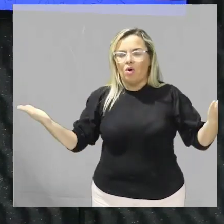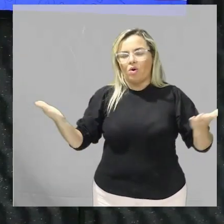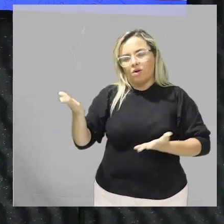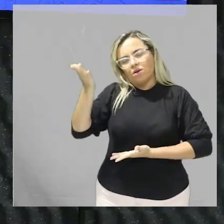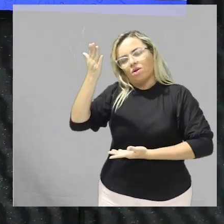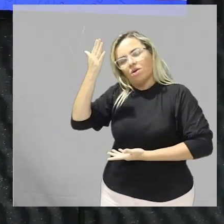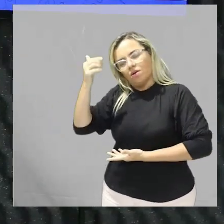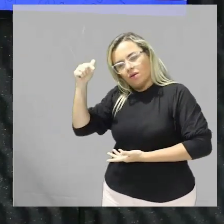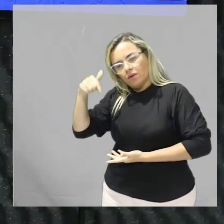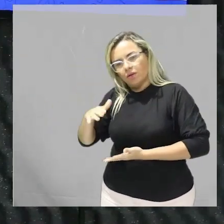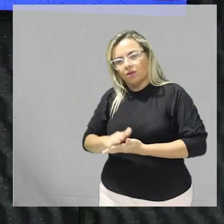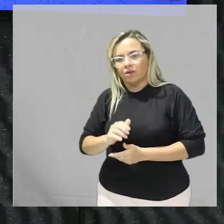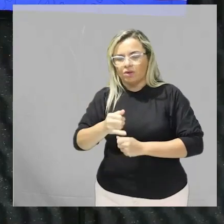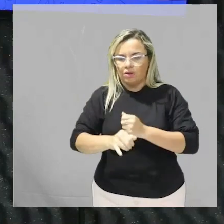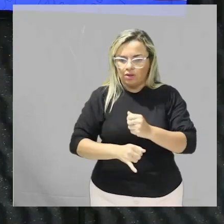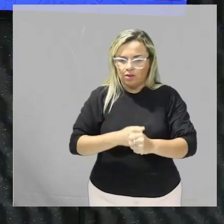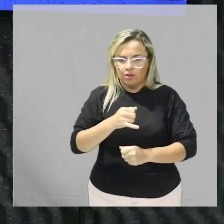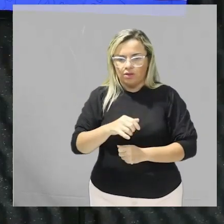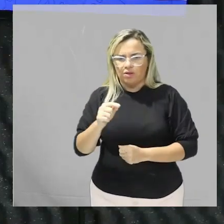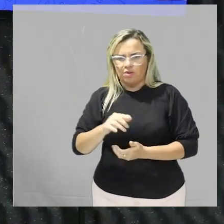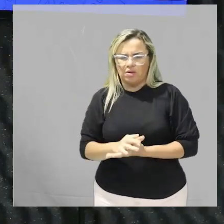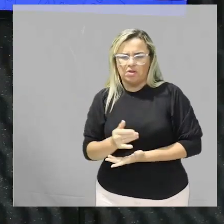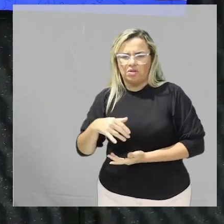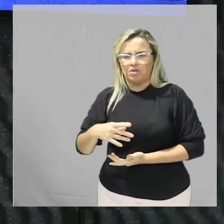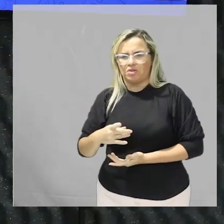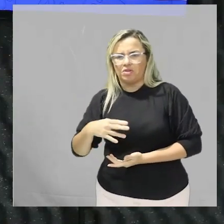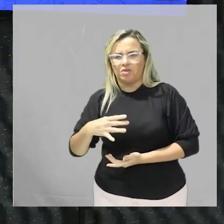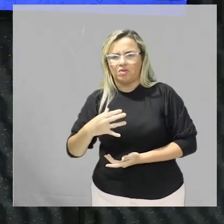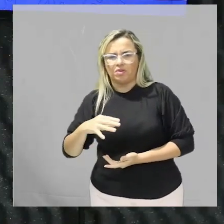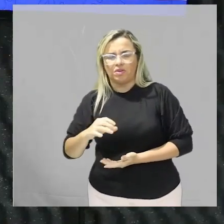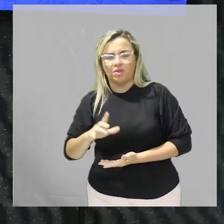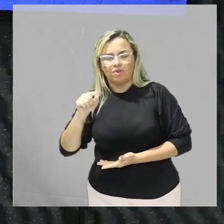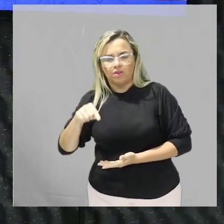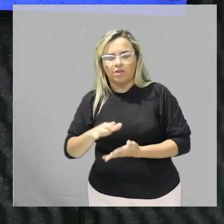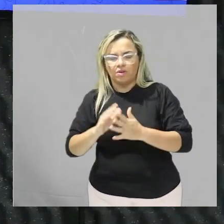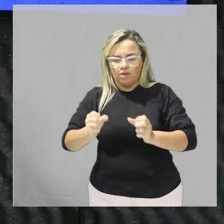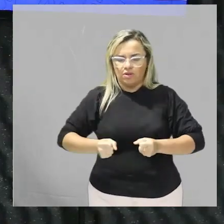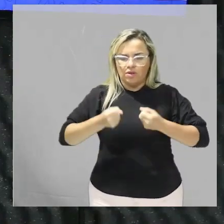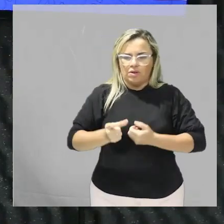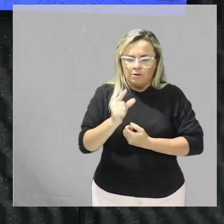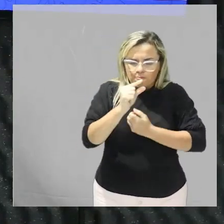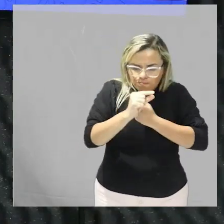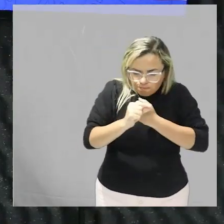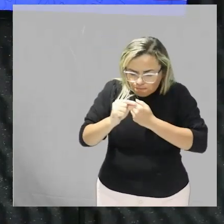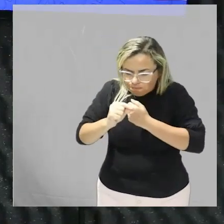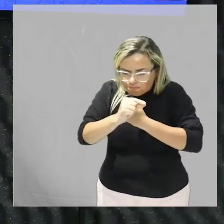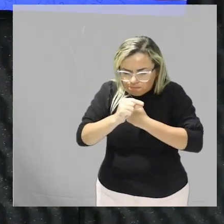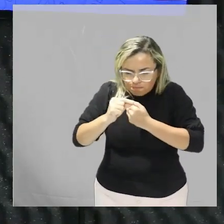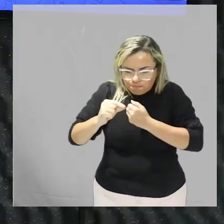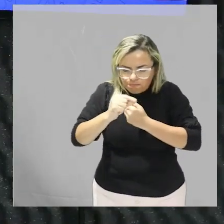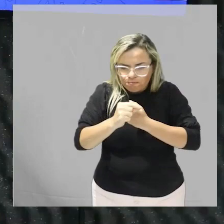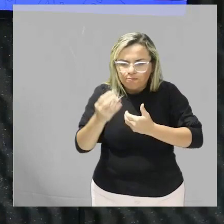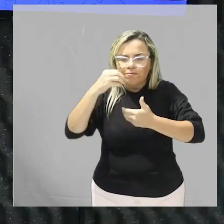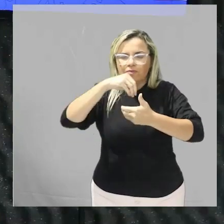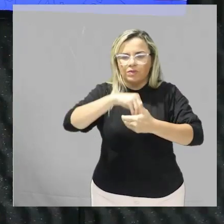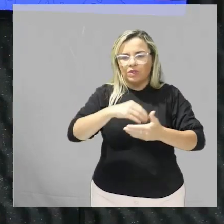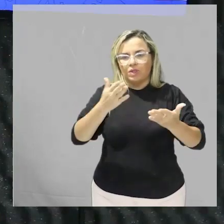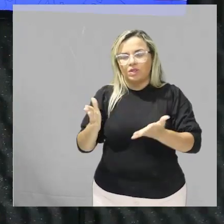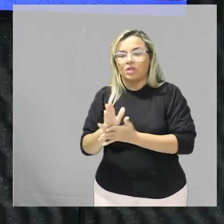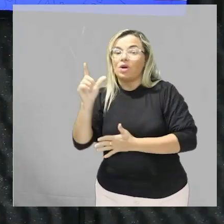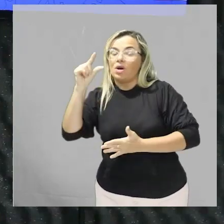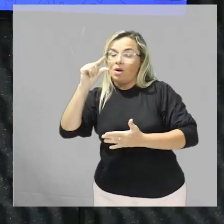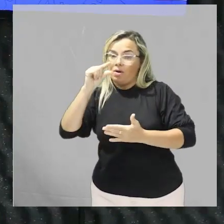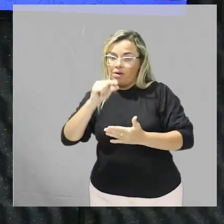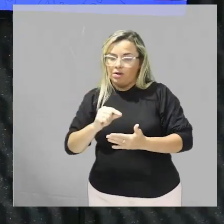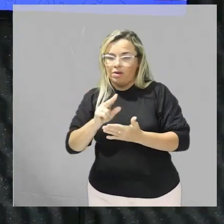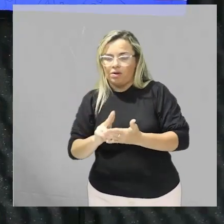ele pode ser formado por partículas menores. Mas a menor unidade, digamos assim, que seria o átomo. O